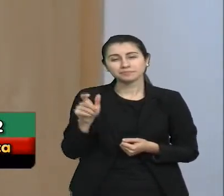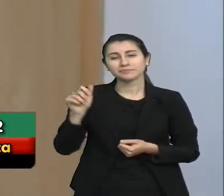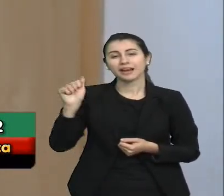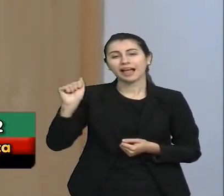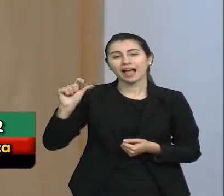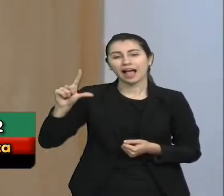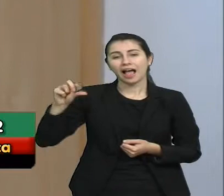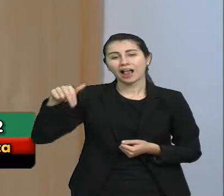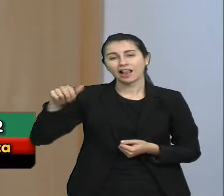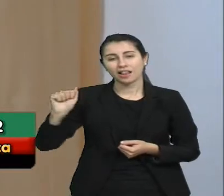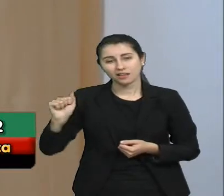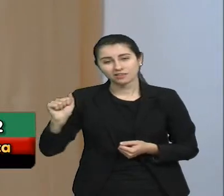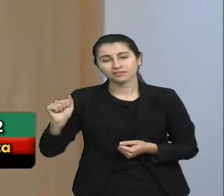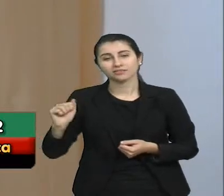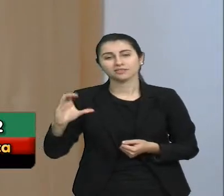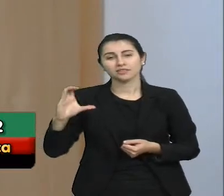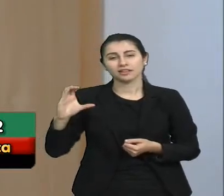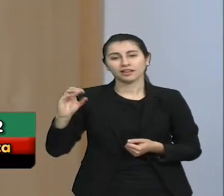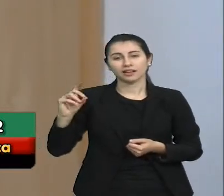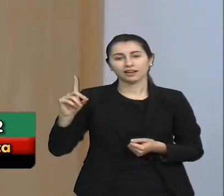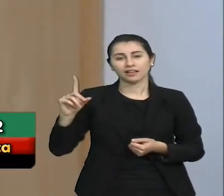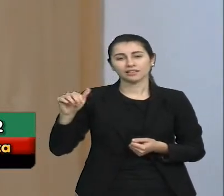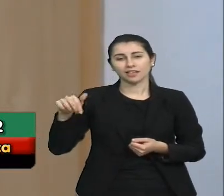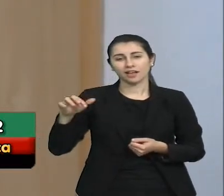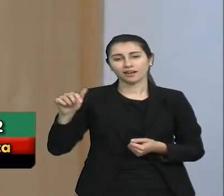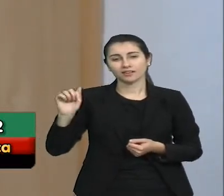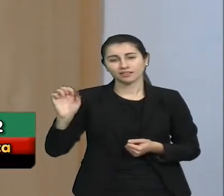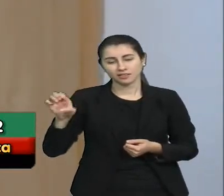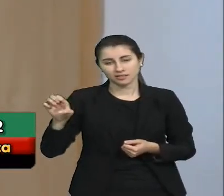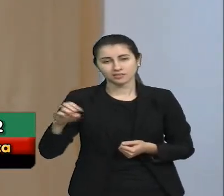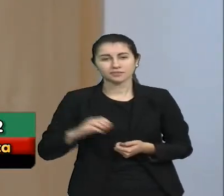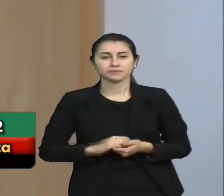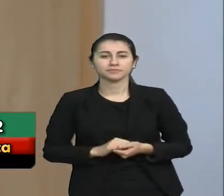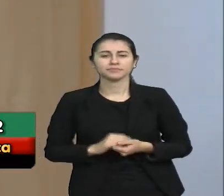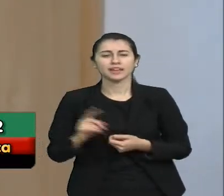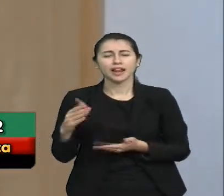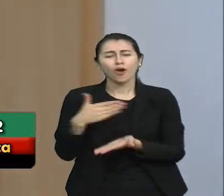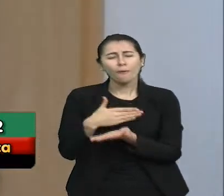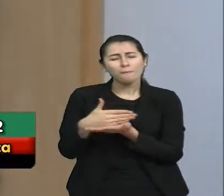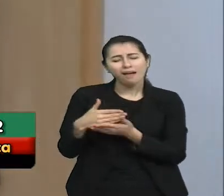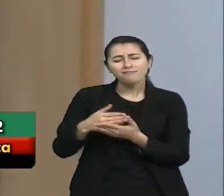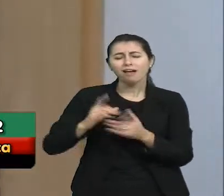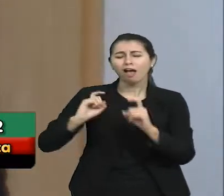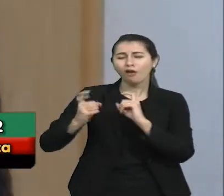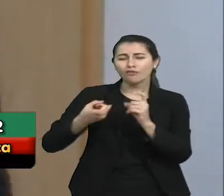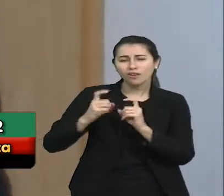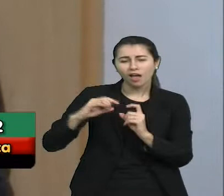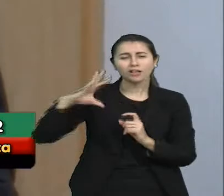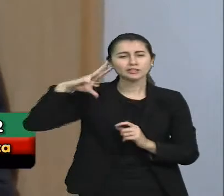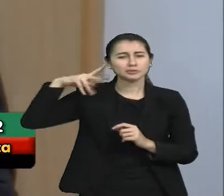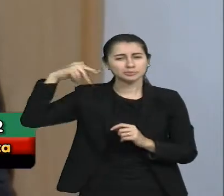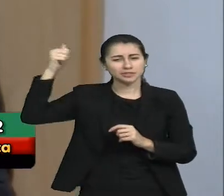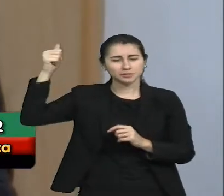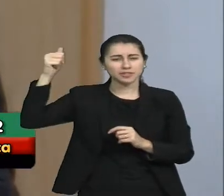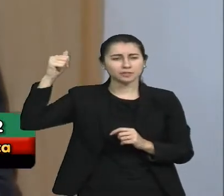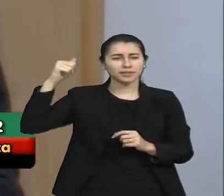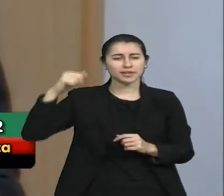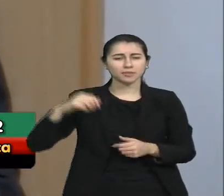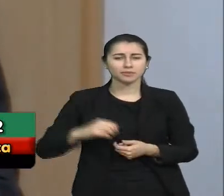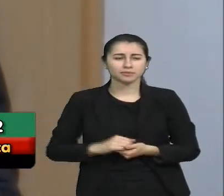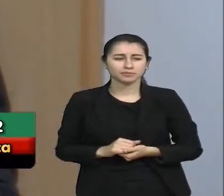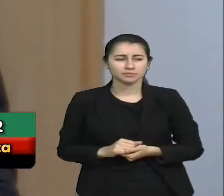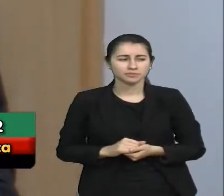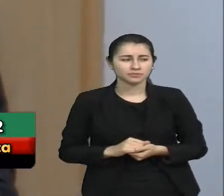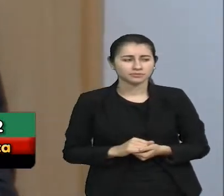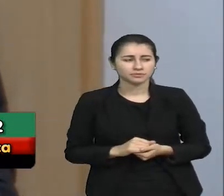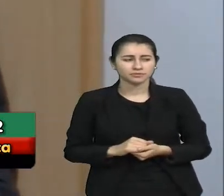suas reuniões na sociedade espírita, vejam que interessante, que exemplo ele nos dá. Nós